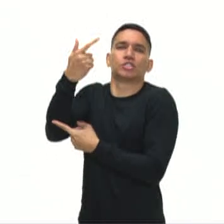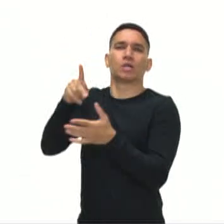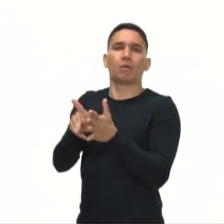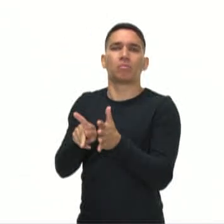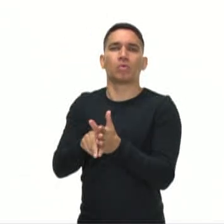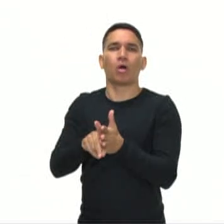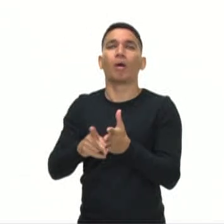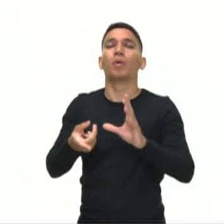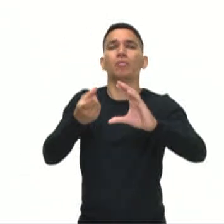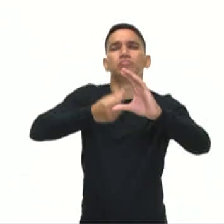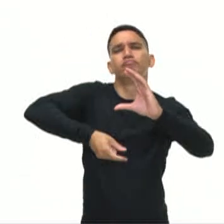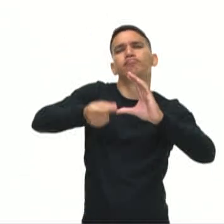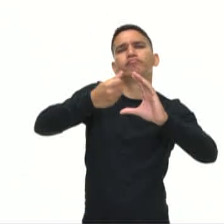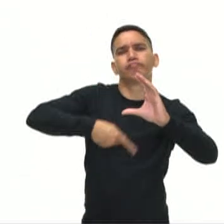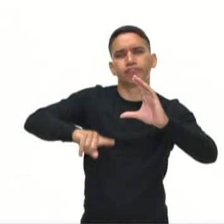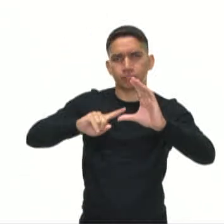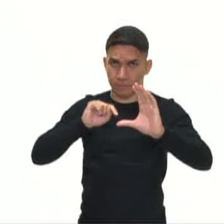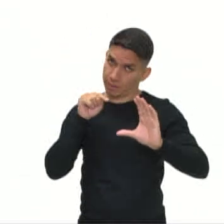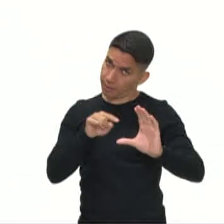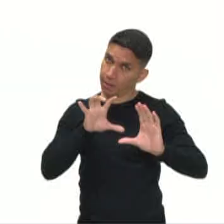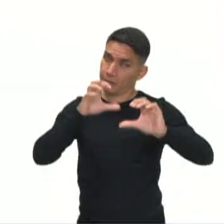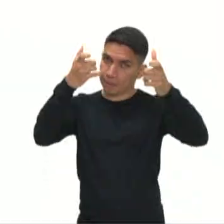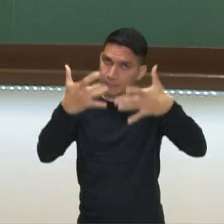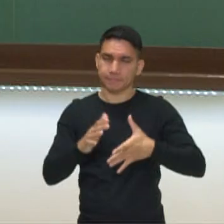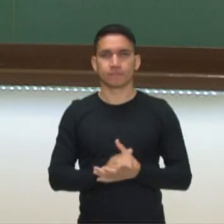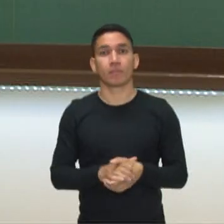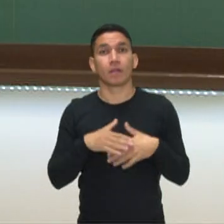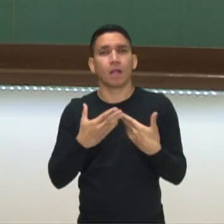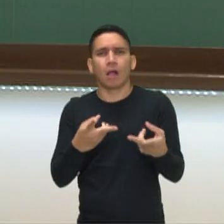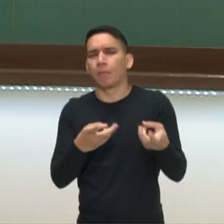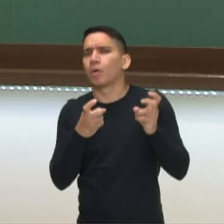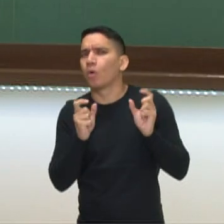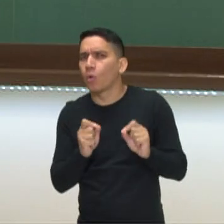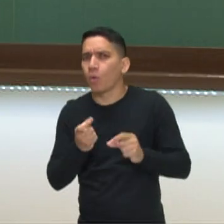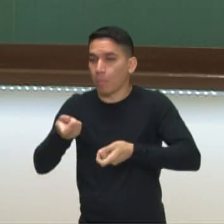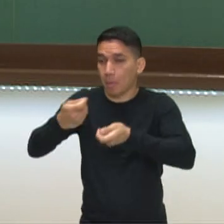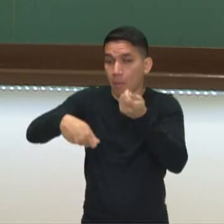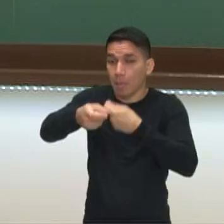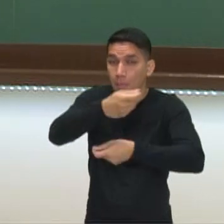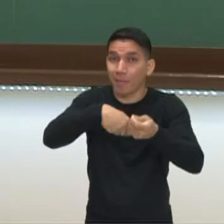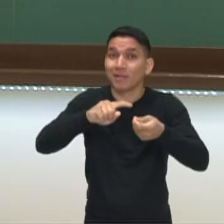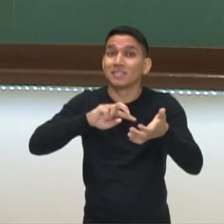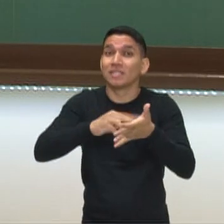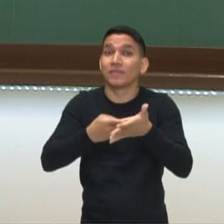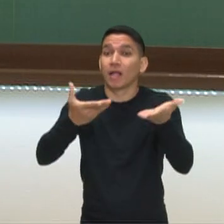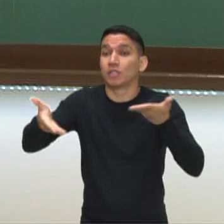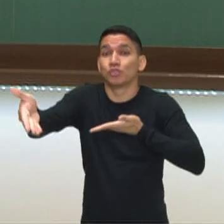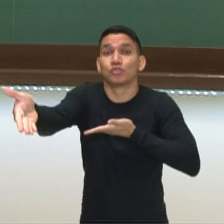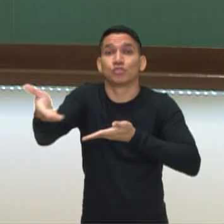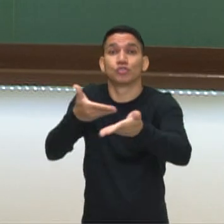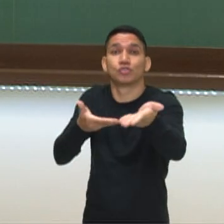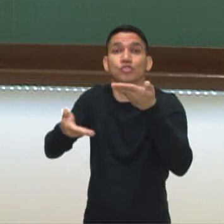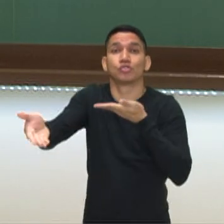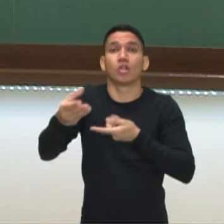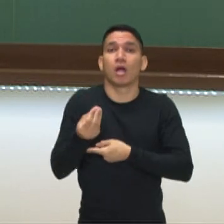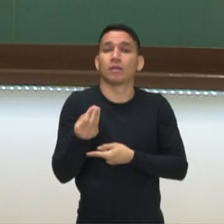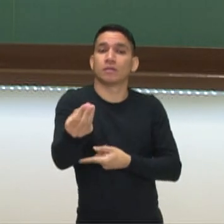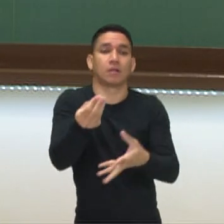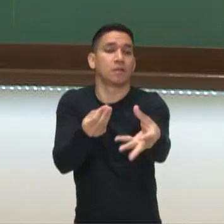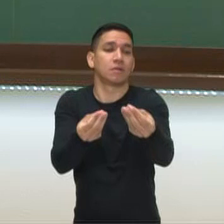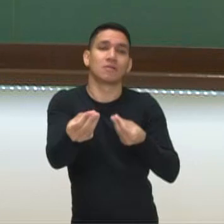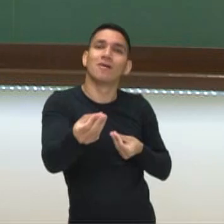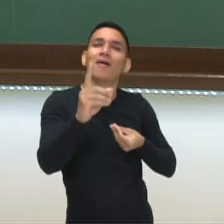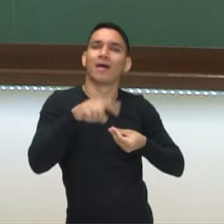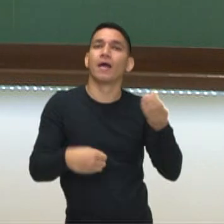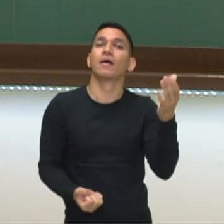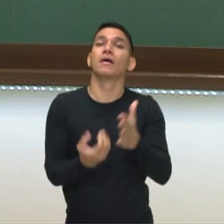sistema capitalista. Então, nós vamos ver que o mercantilismo era um sistema de trocas que surge no contexto das